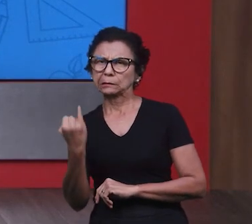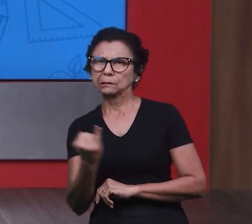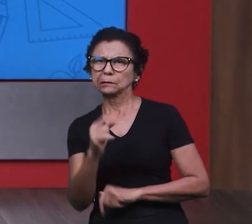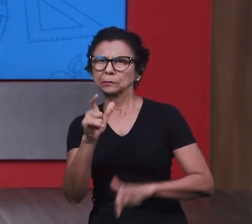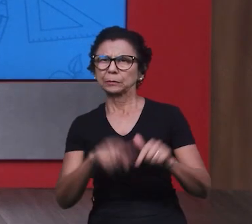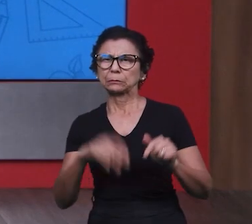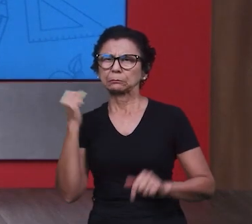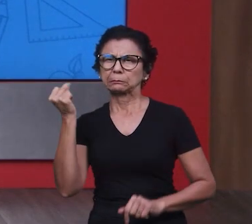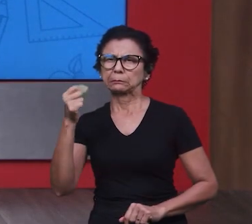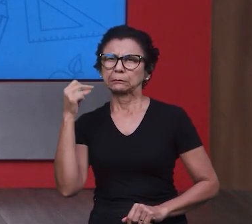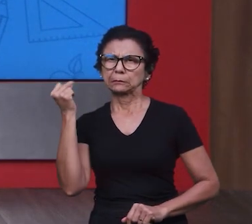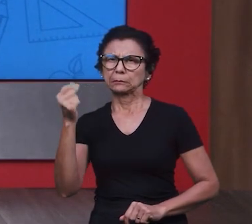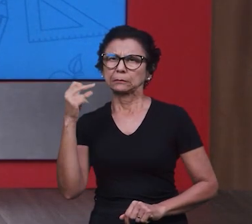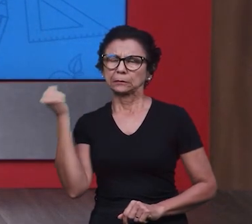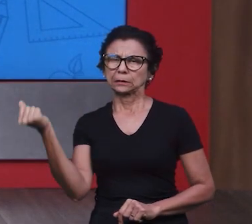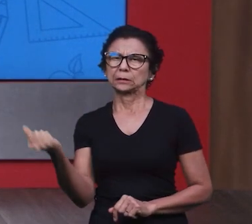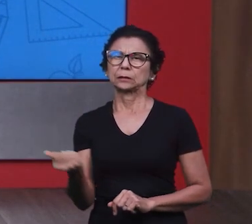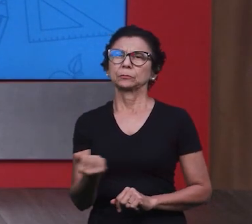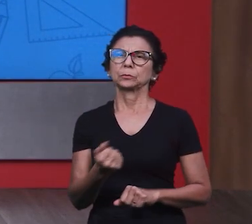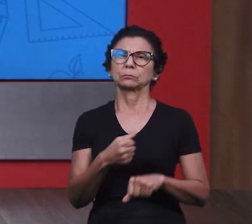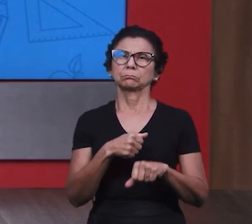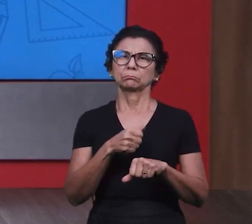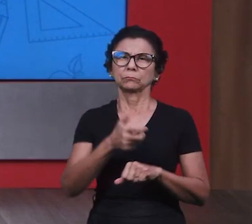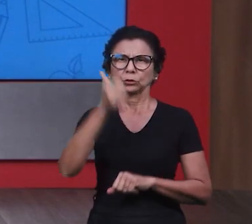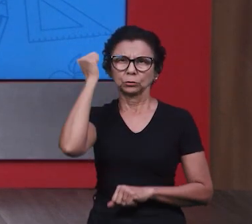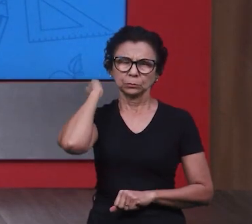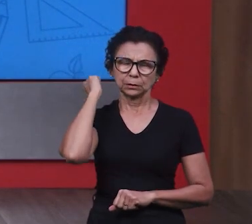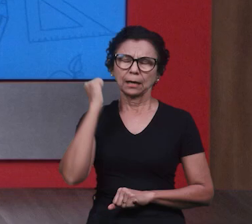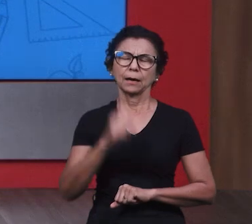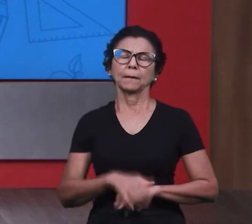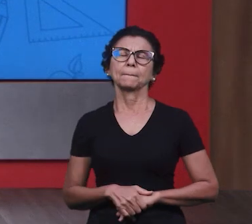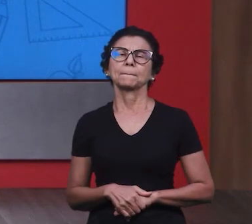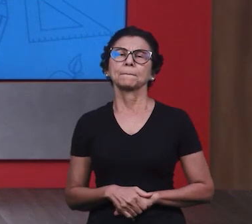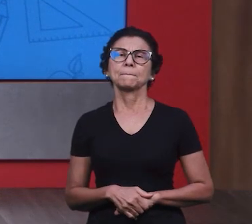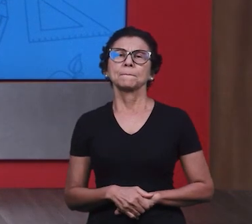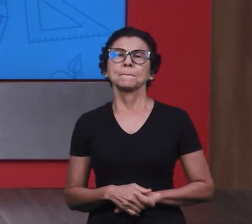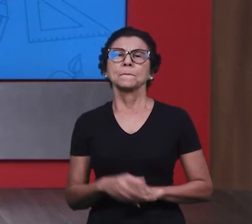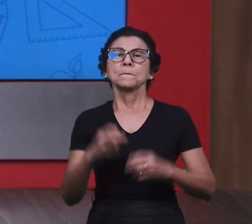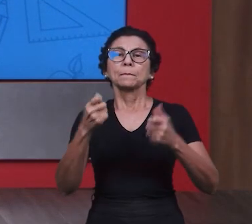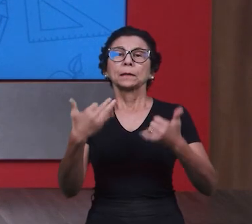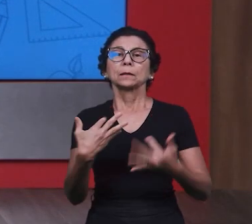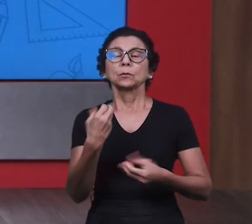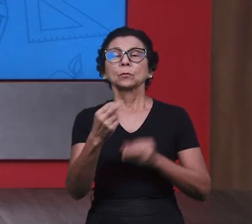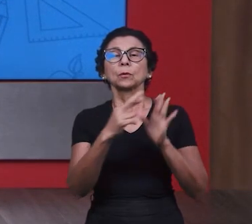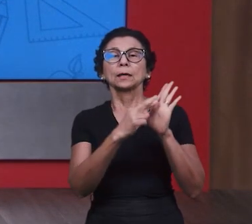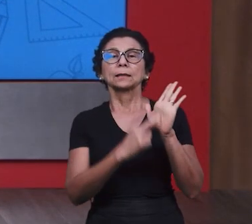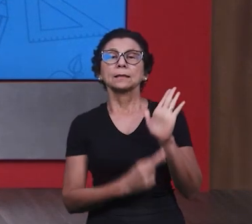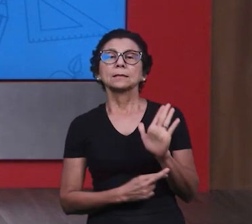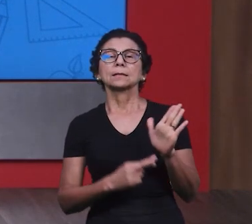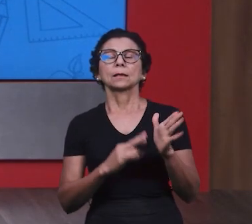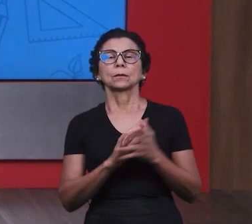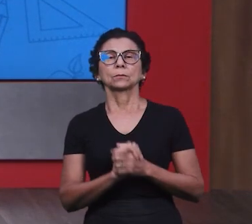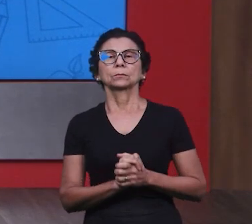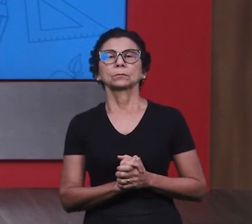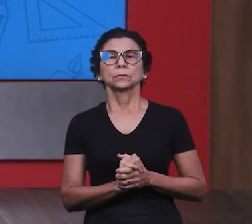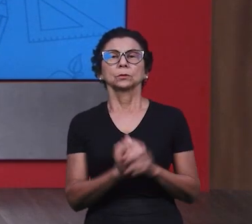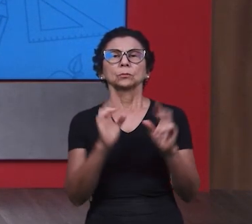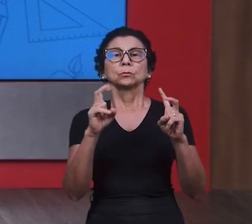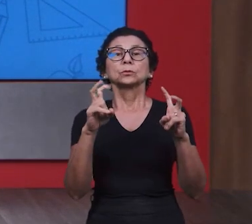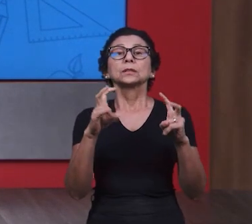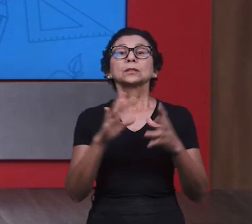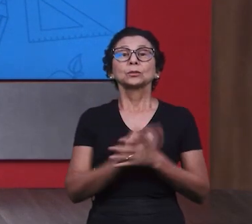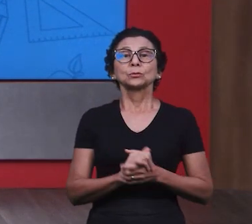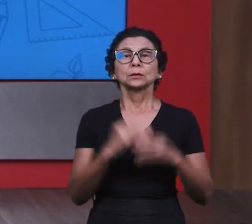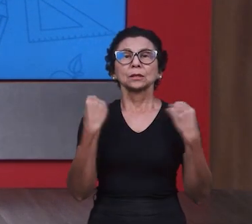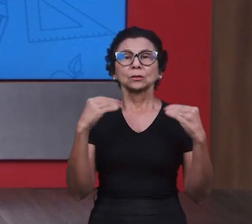tempo com o vestibular, mostrando para vocês como que deve ser feita uma redação, quais são os assuntos que mais caem em